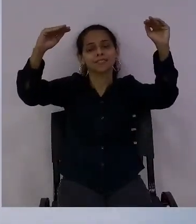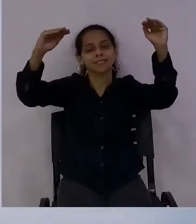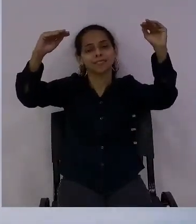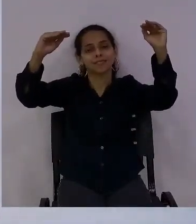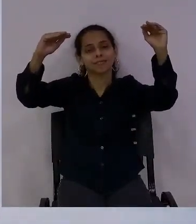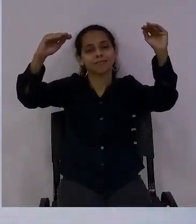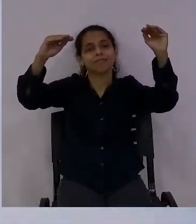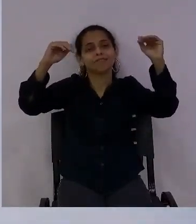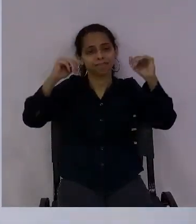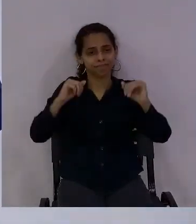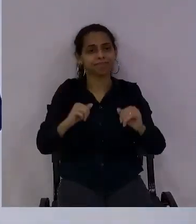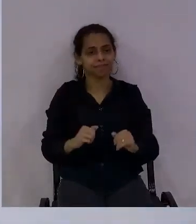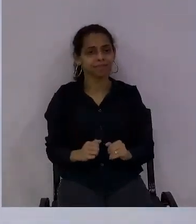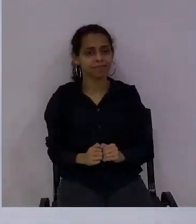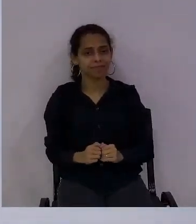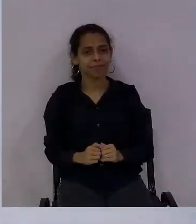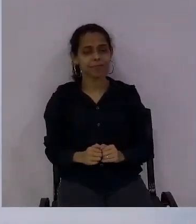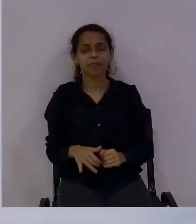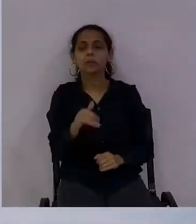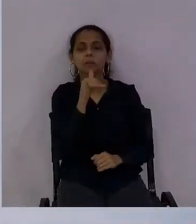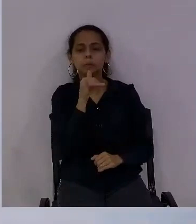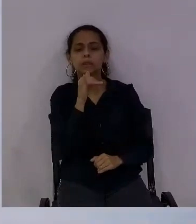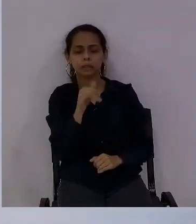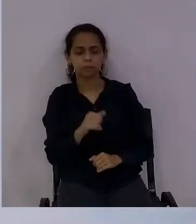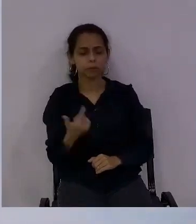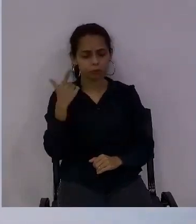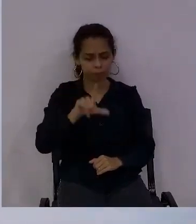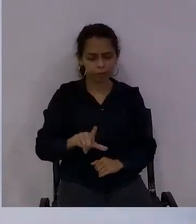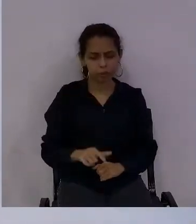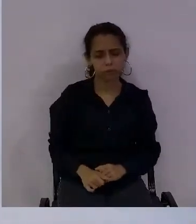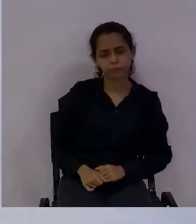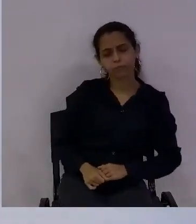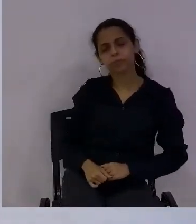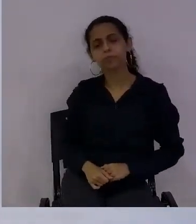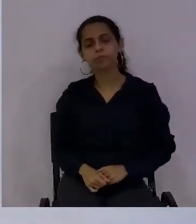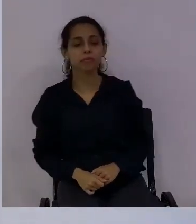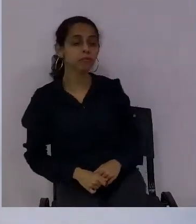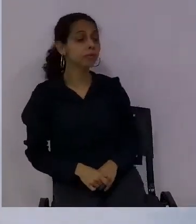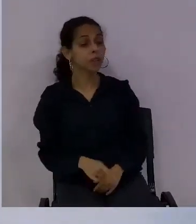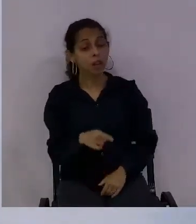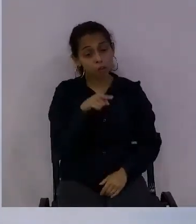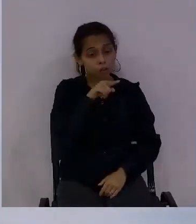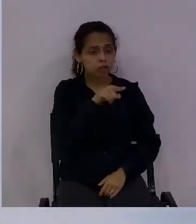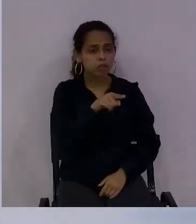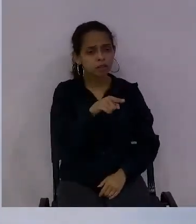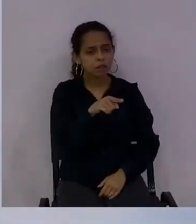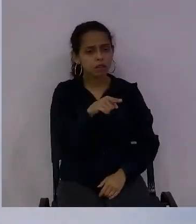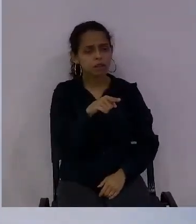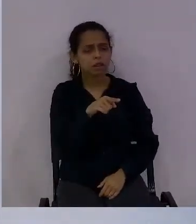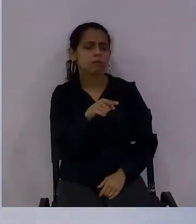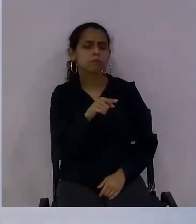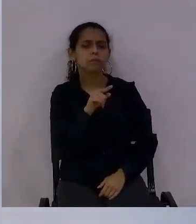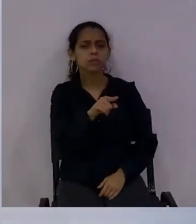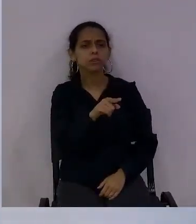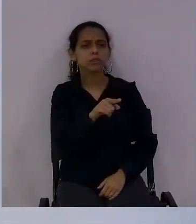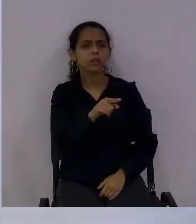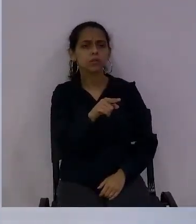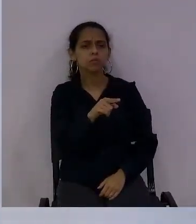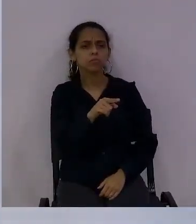Permita-me ilustrar isso mais uma vez. Imagina que você dá uma ordem para o seu filho e fala: olha,